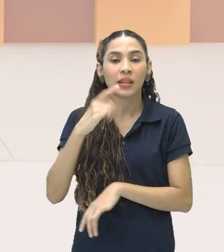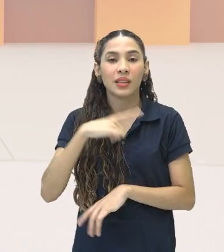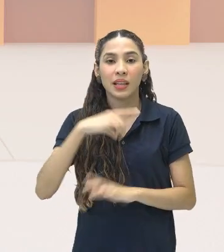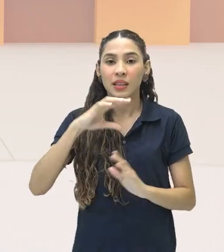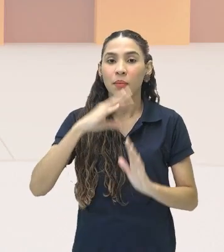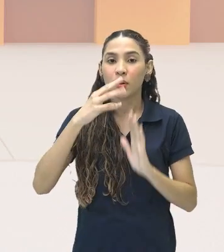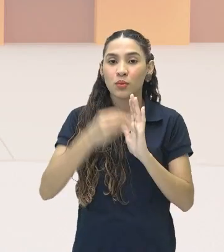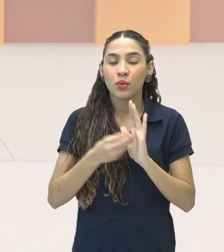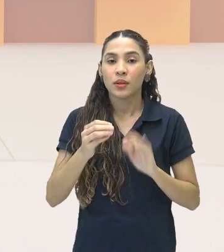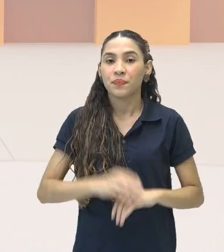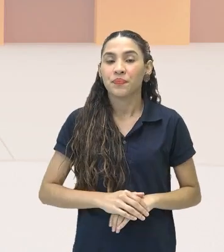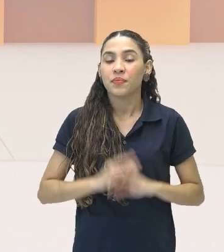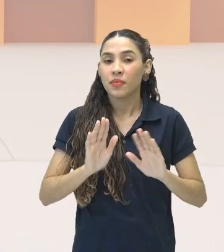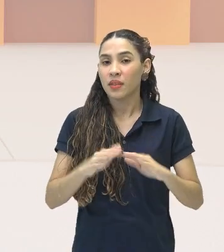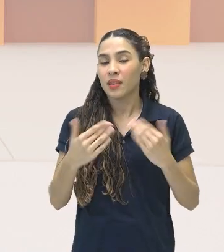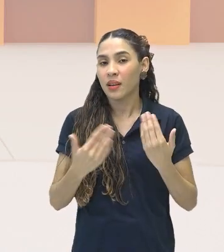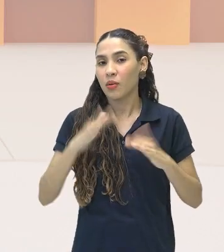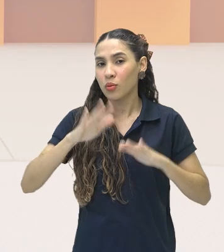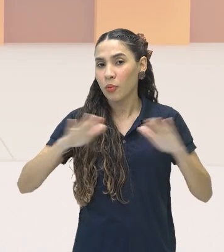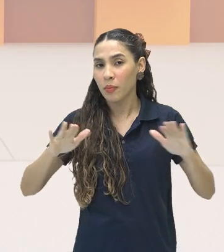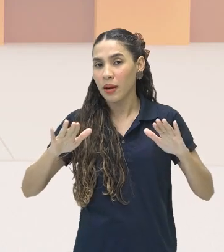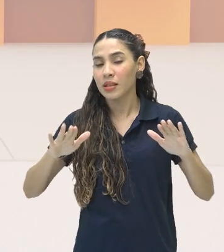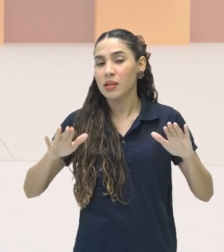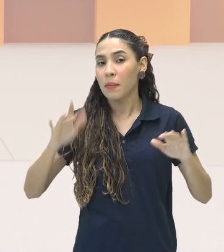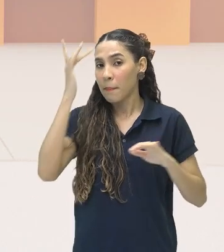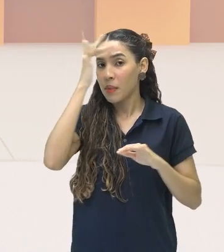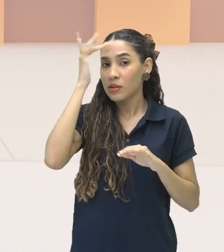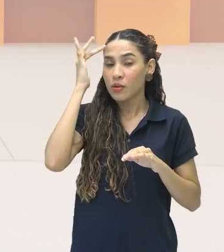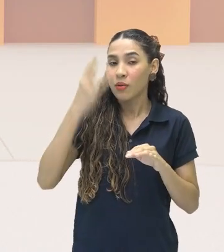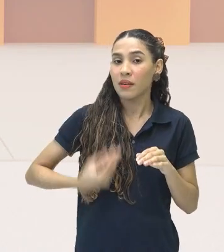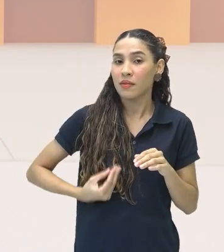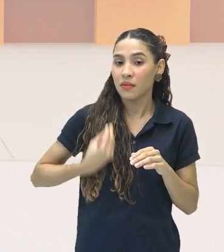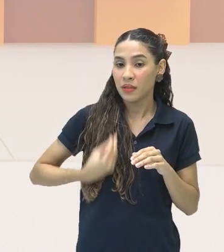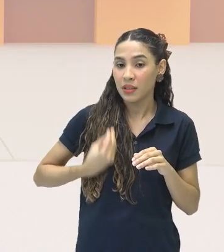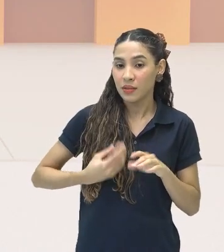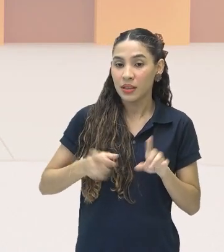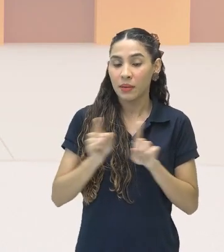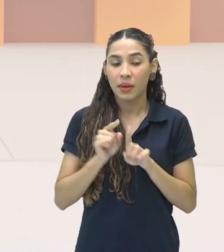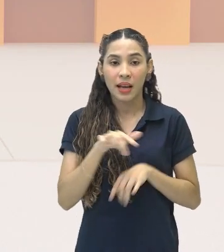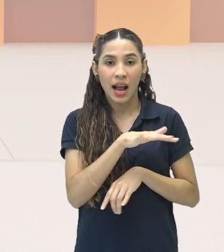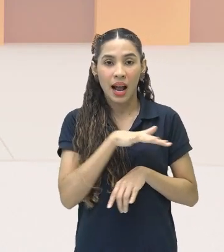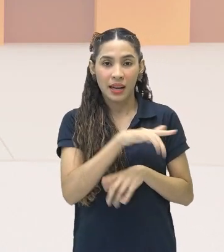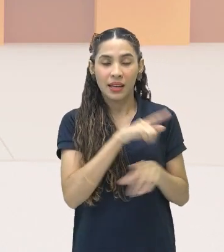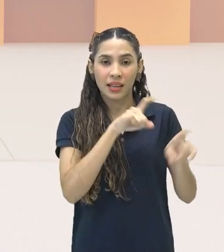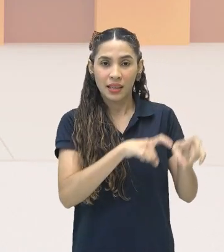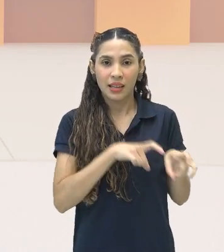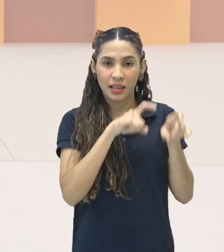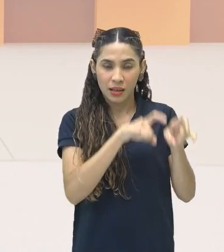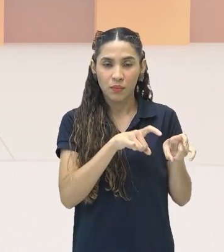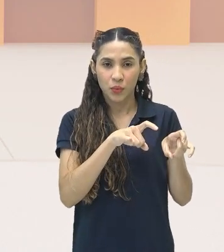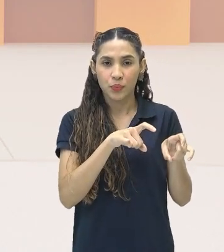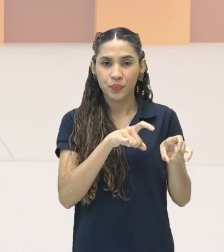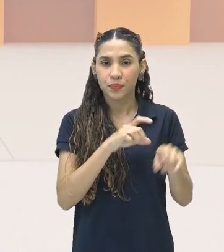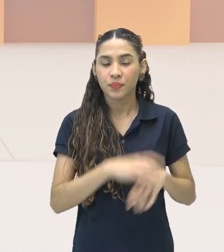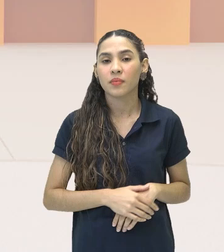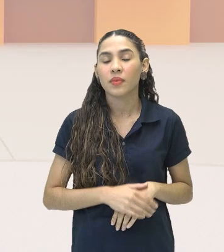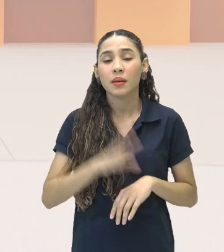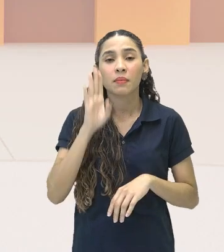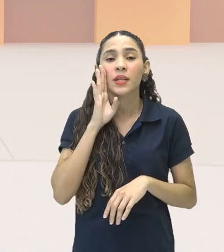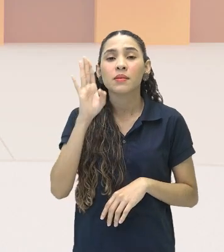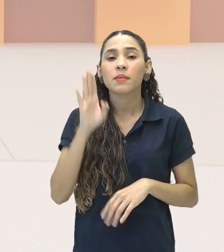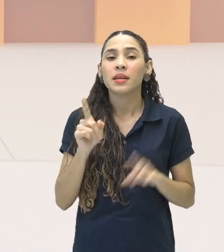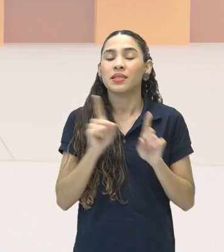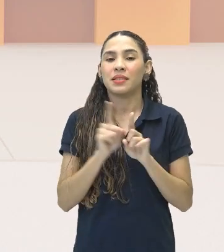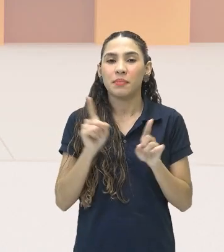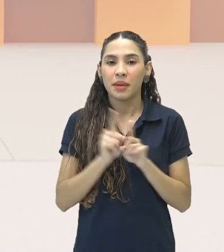Amazônia. Então, normalmente, quem vive no campo, nessa parte mais rural, é